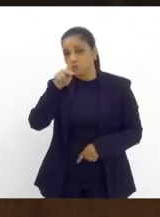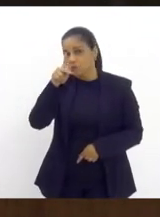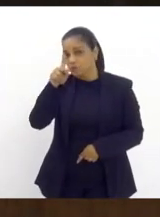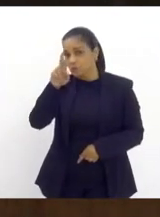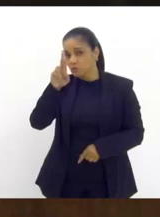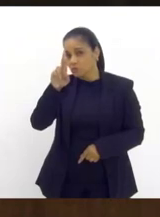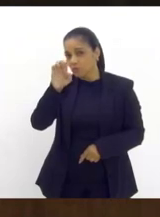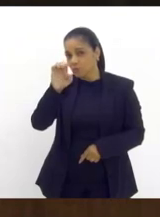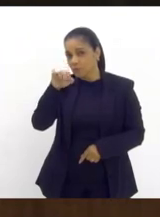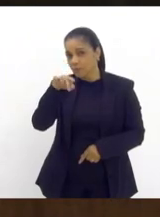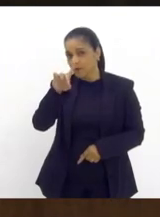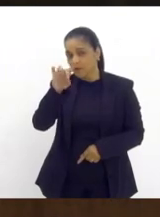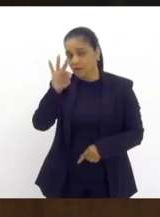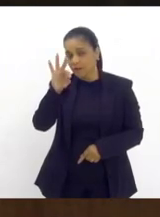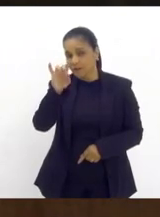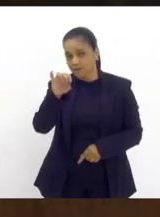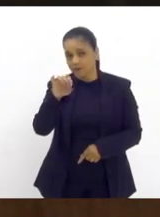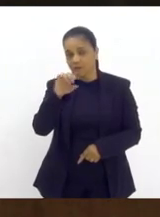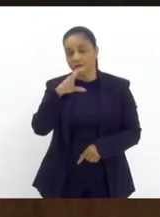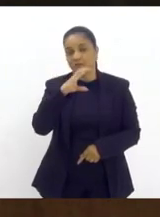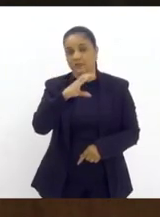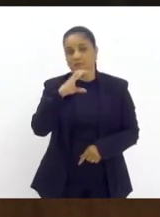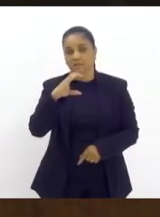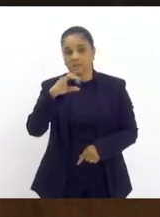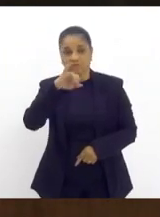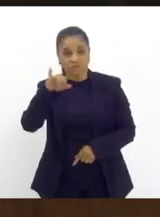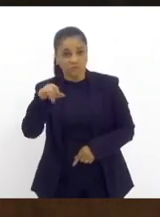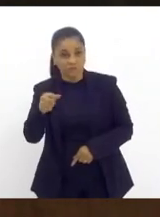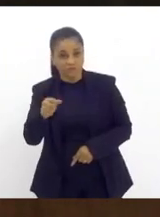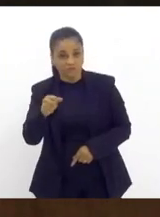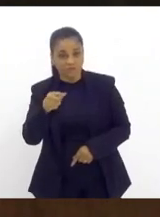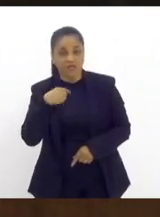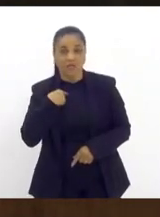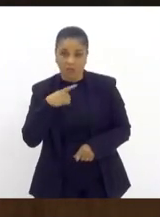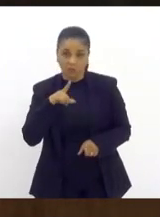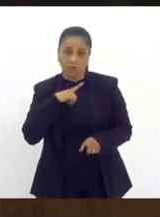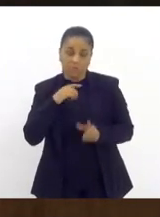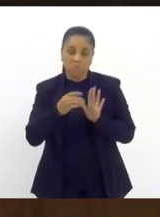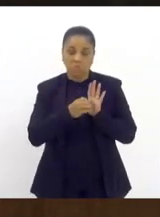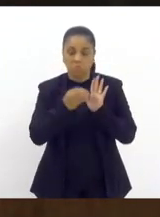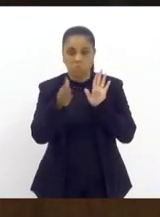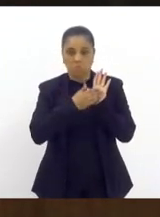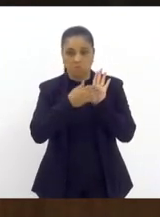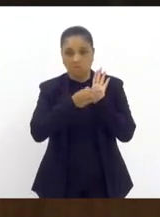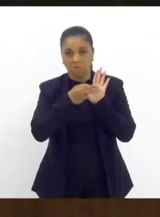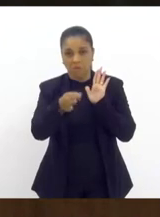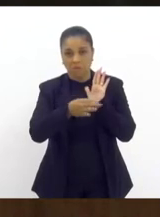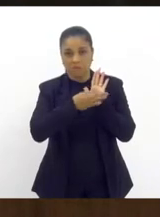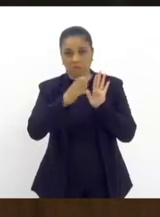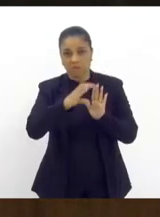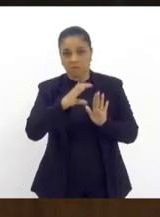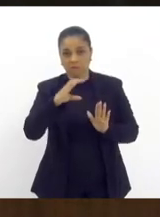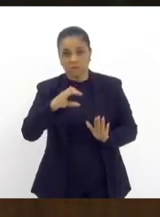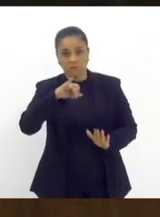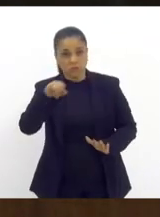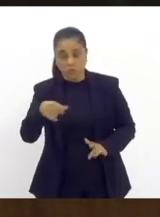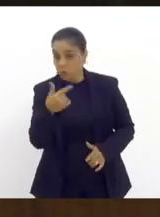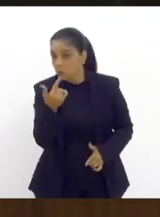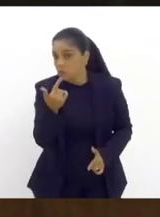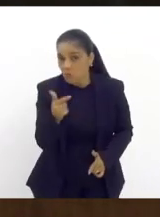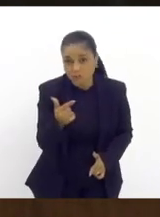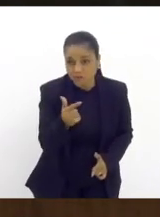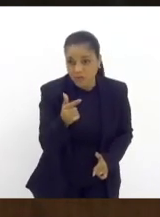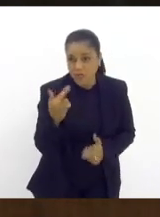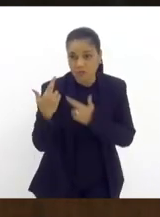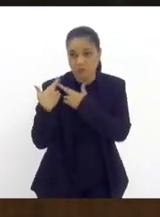deu parecer titular não tem mais membro na ccj neste